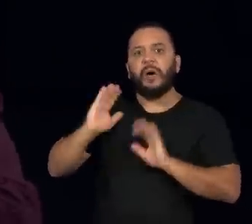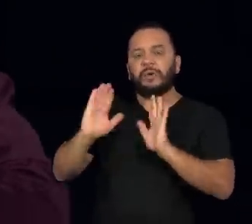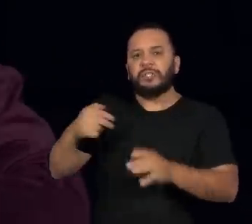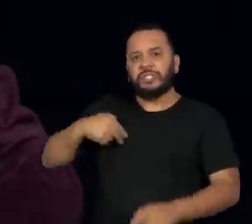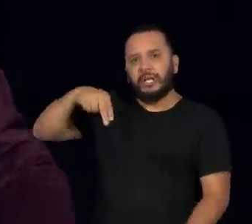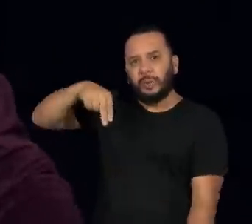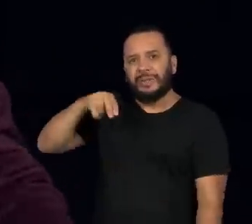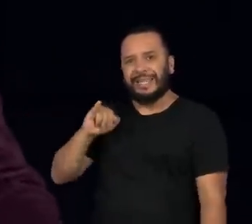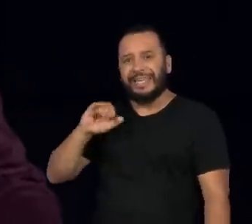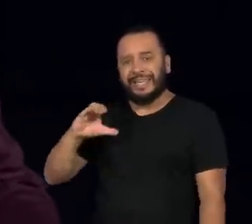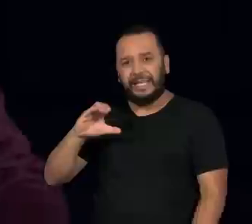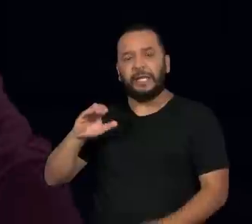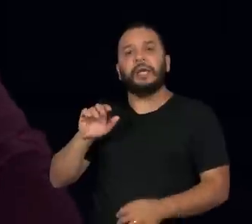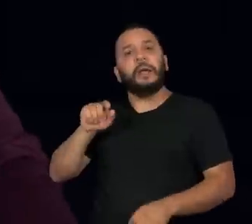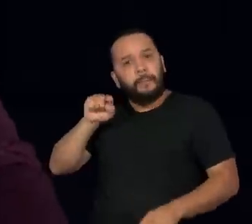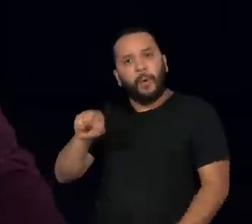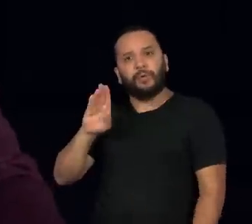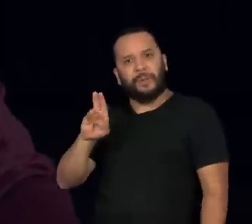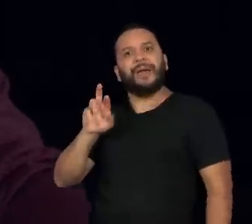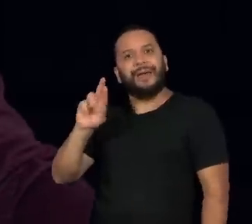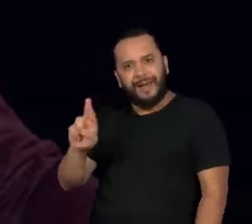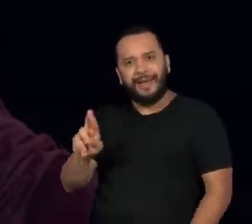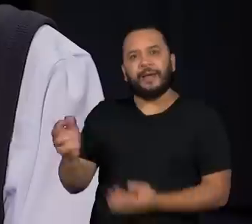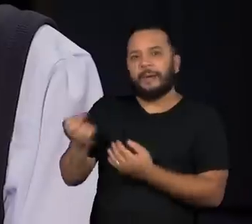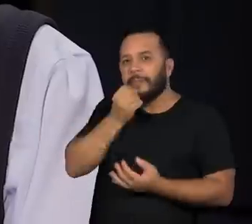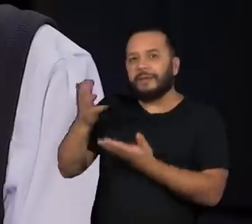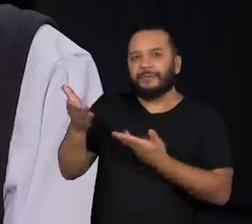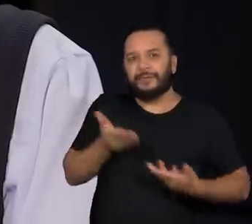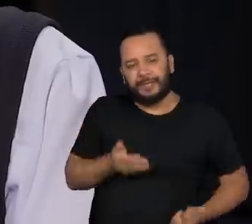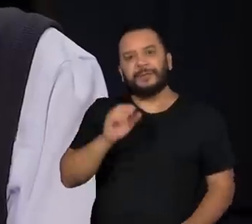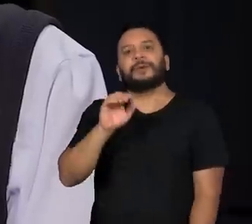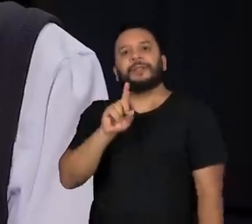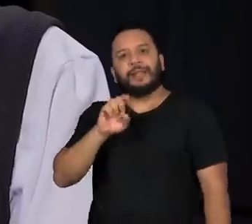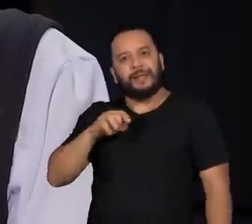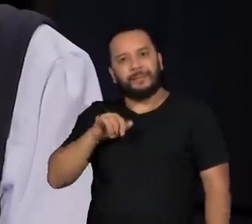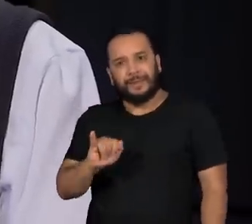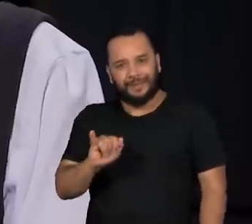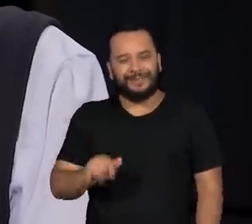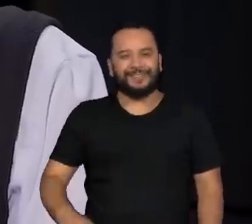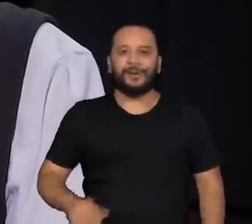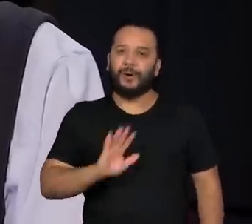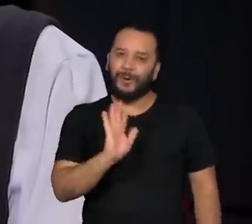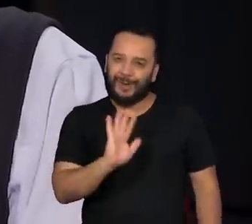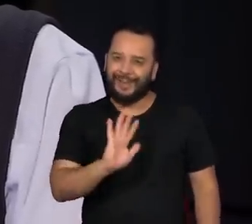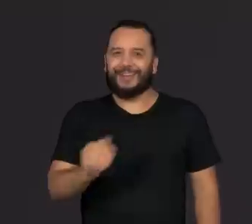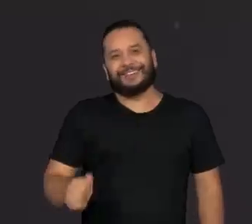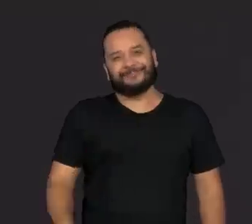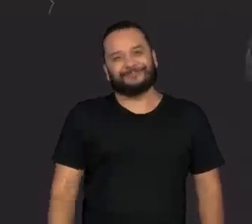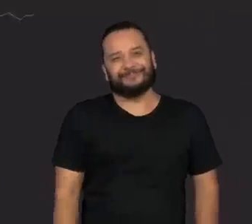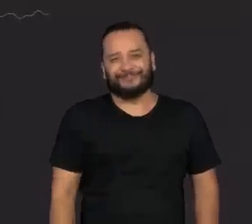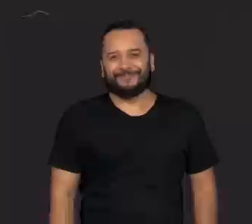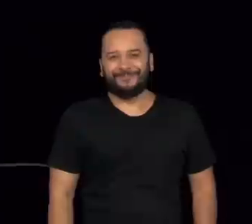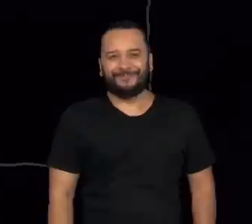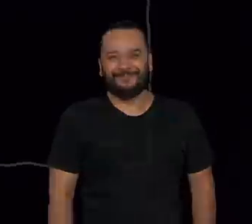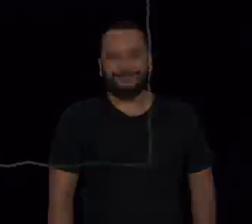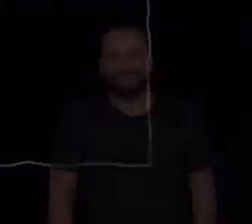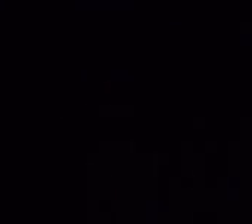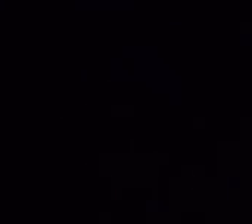nick.br seja bem-vindo de mítico Obrigado pelo convite